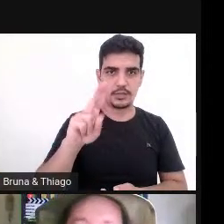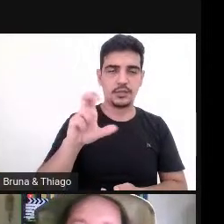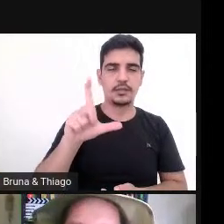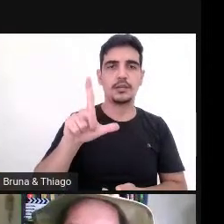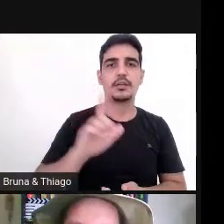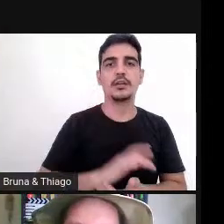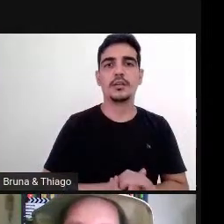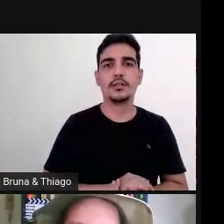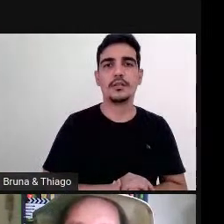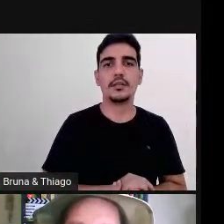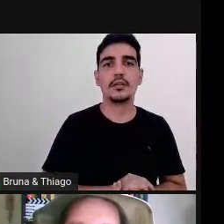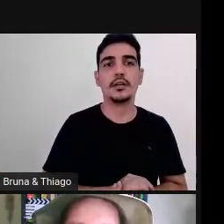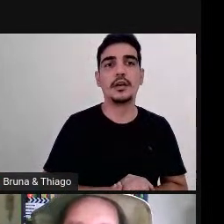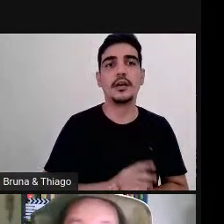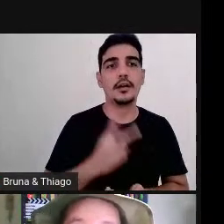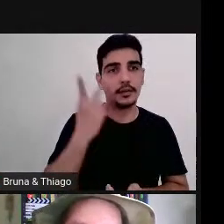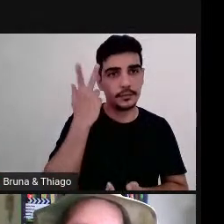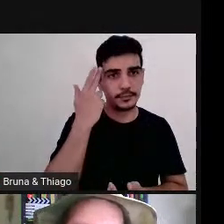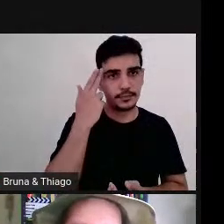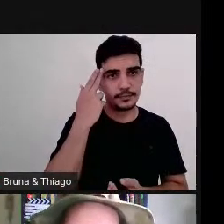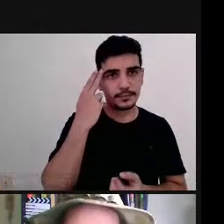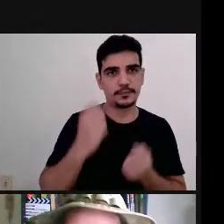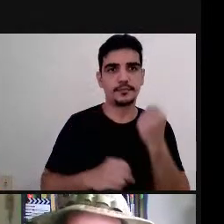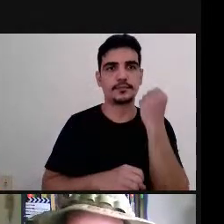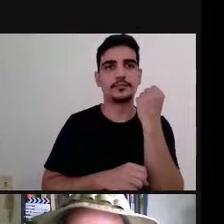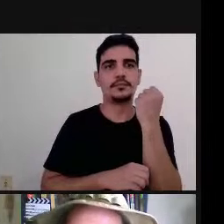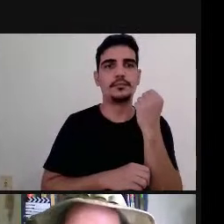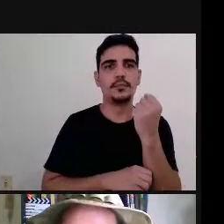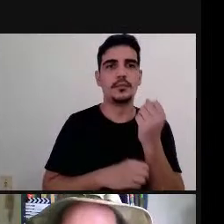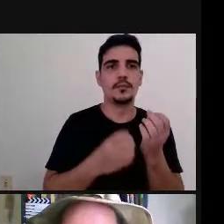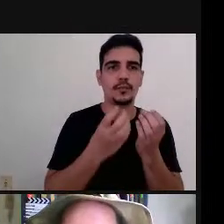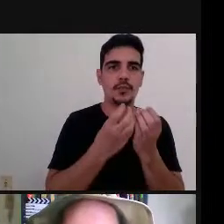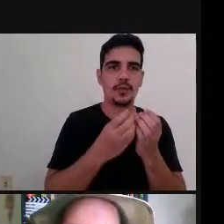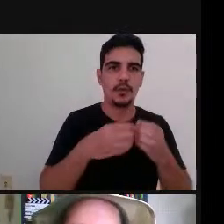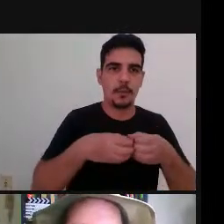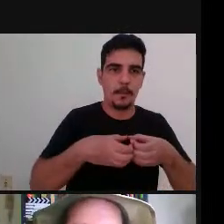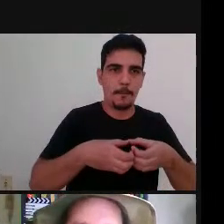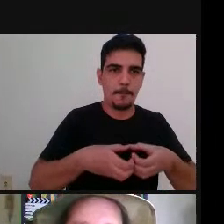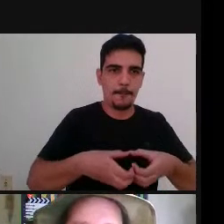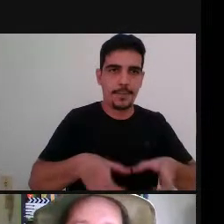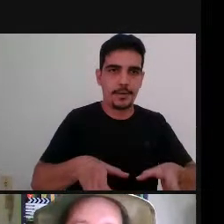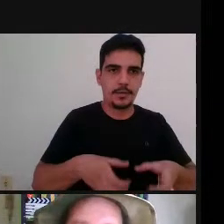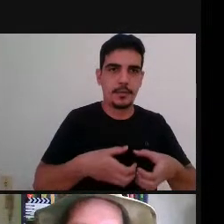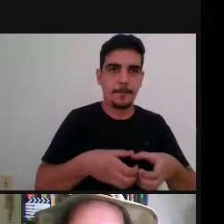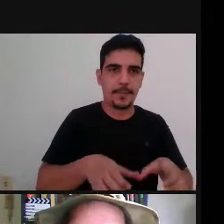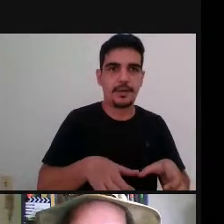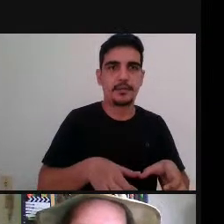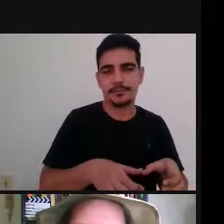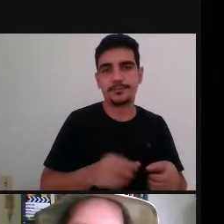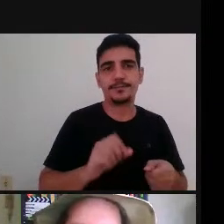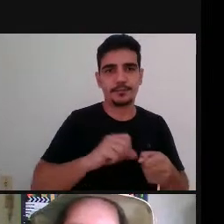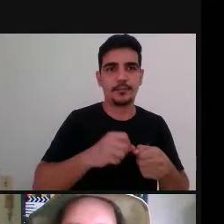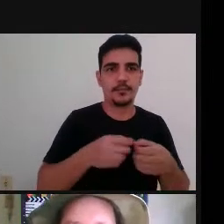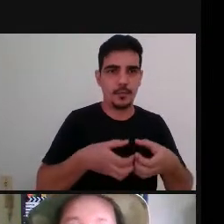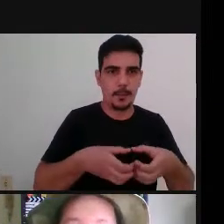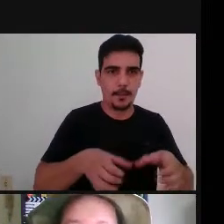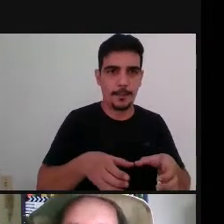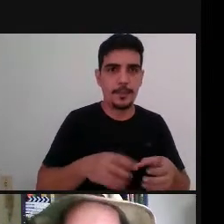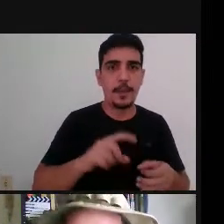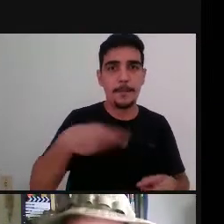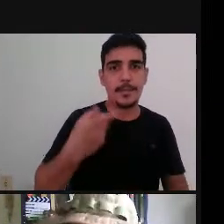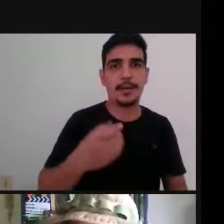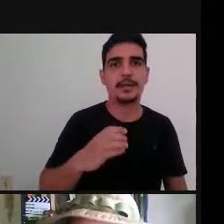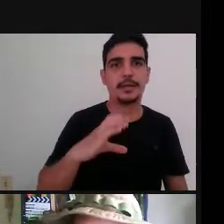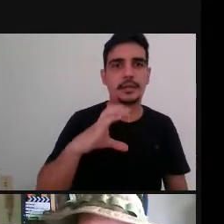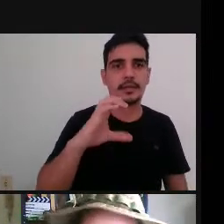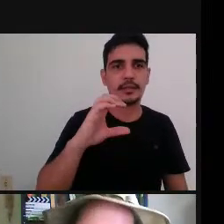jaca, elas botam ovos. Ah, e aí, no caso aqui, a cascavel, o filhote nasce pronto, então ela é vivípara. A gente consegue observar